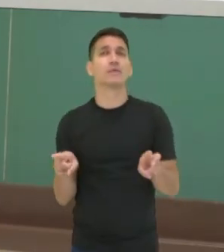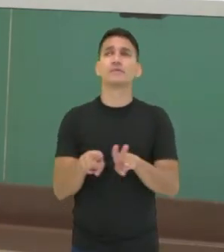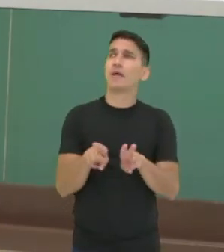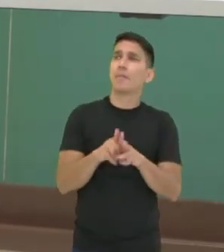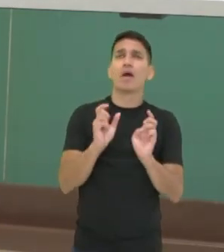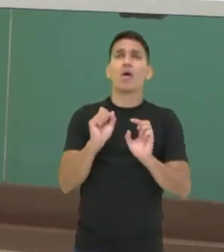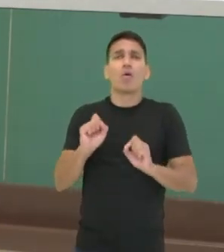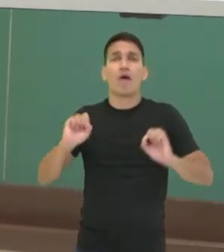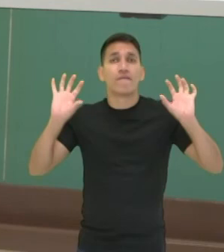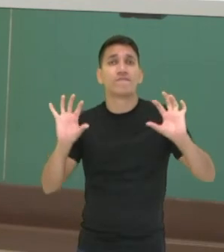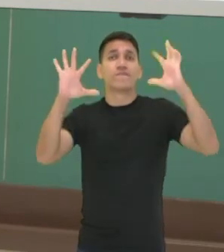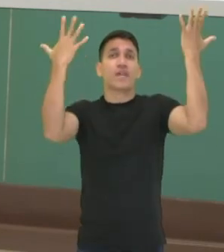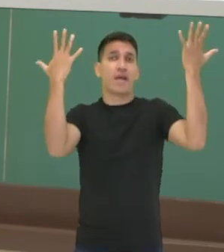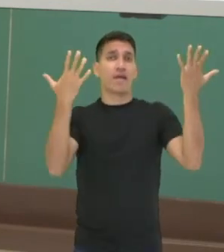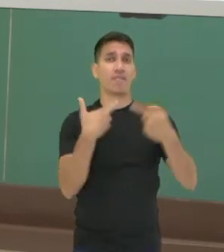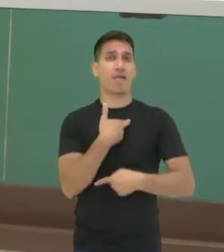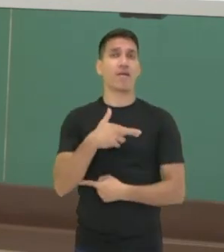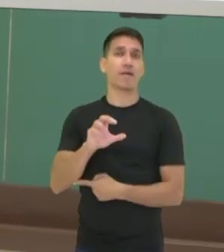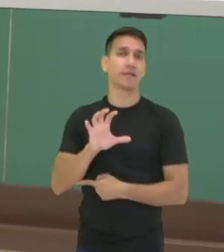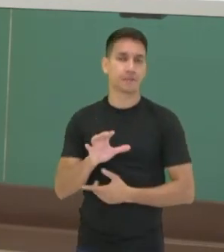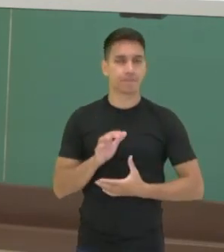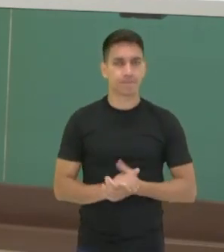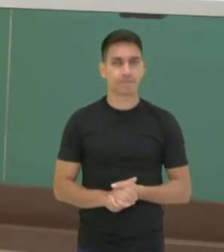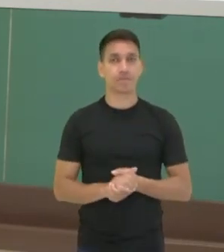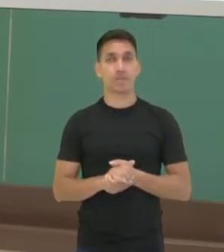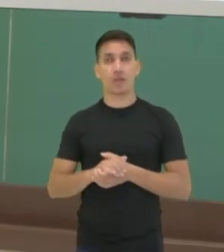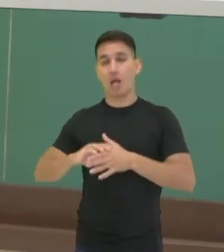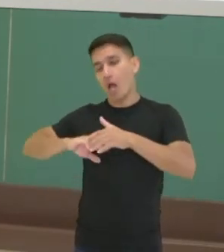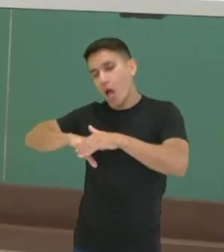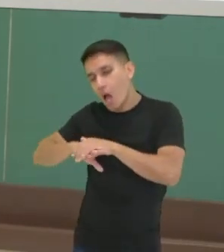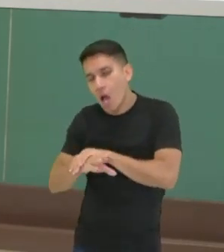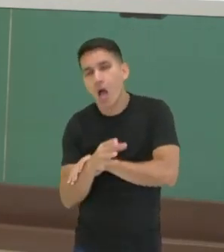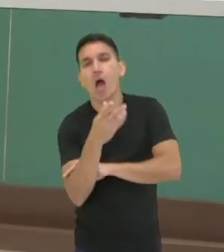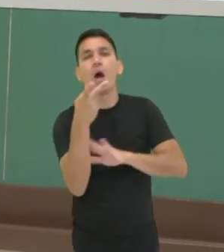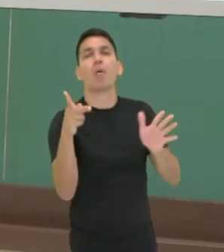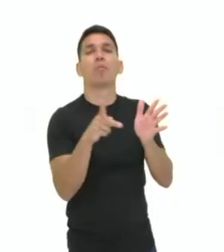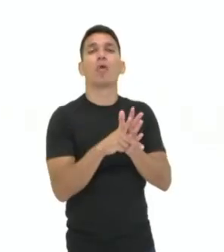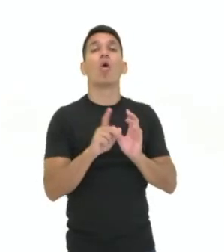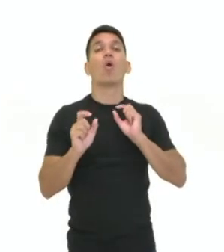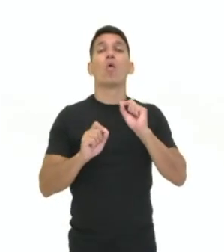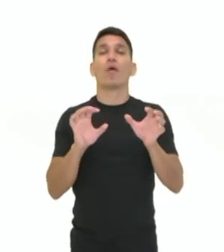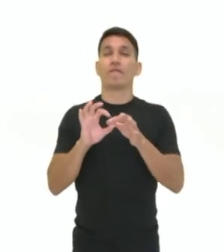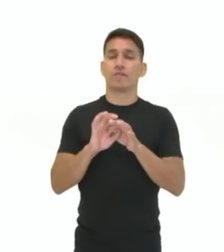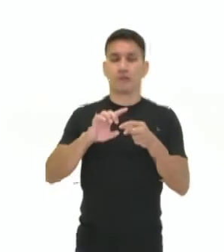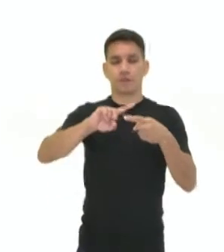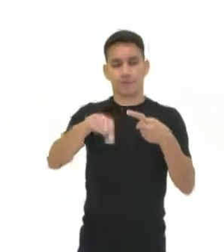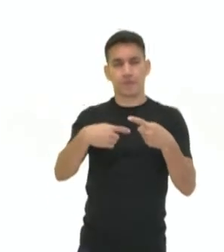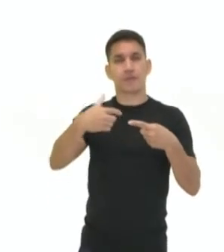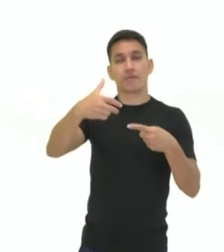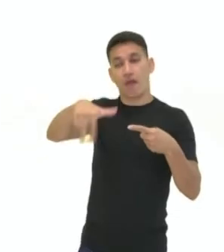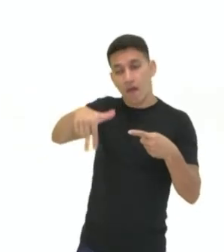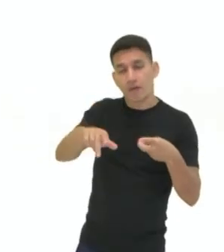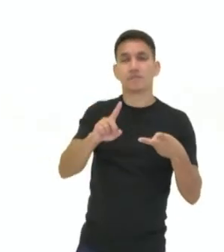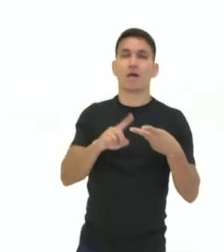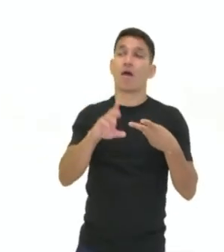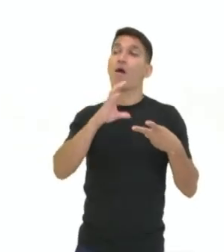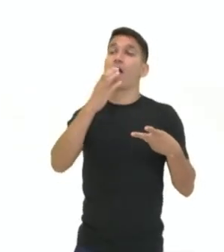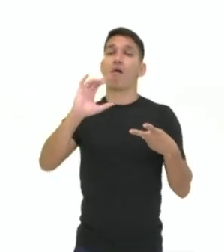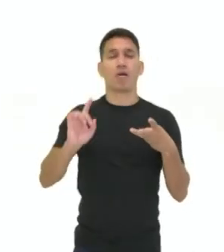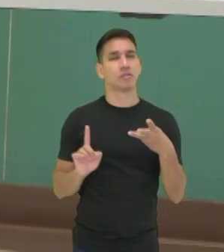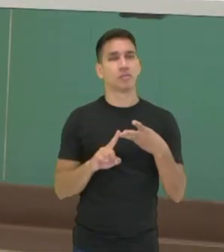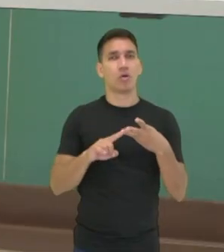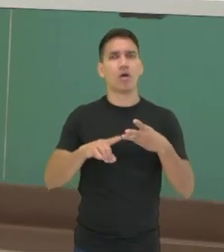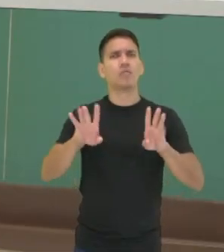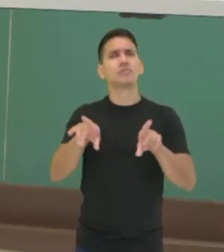grande festa religiosa. Os rituais da Jurema Sagrada unem, como eu já disse, dança, canto, culto aos ancestrais,